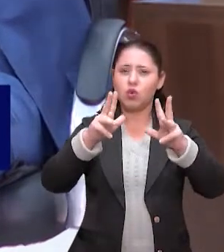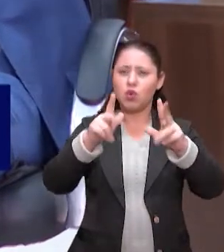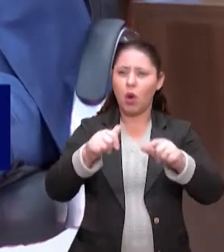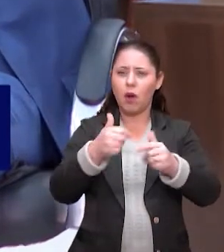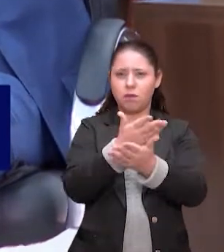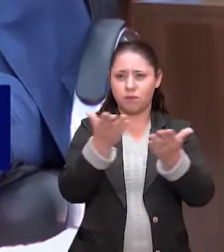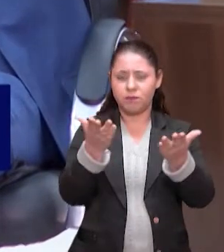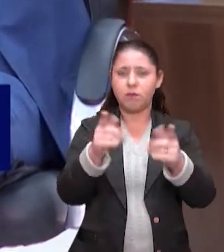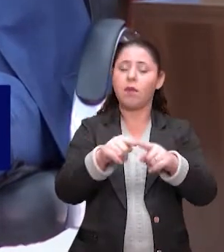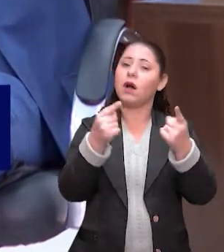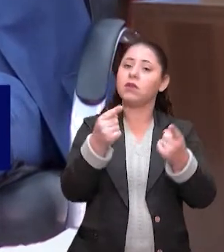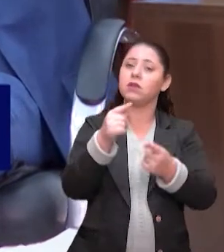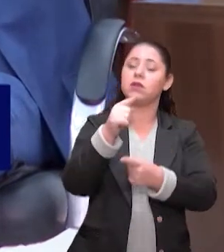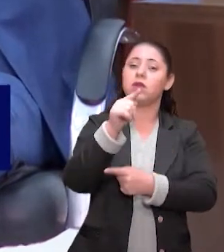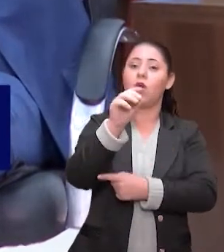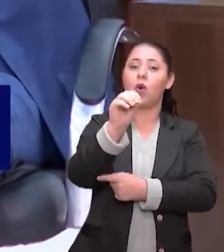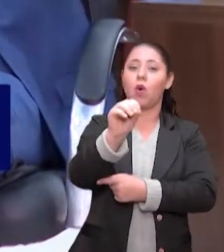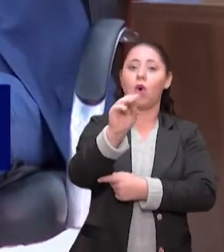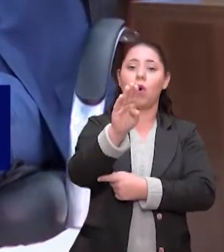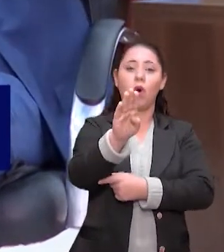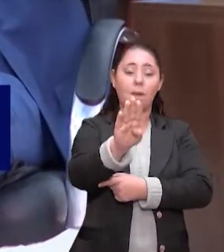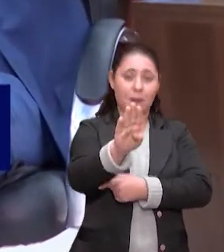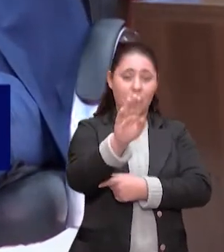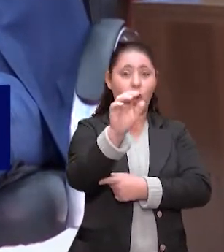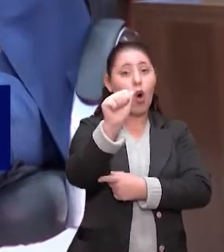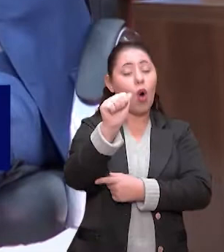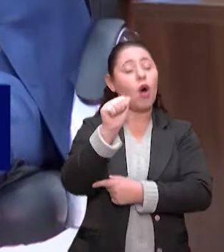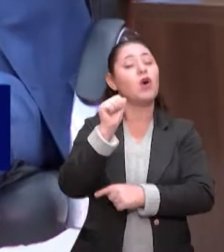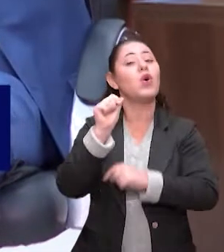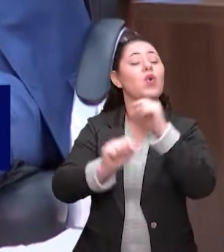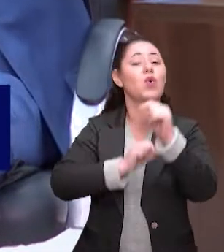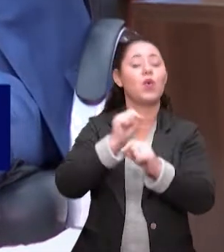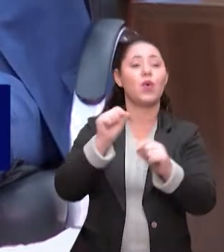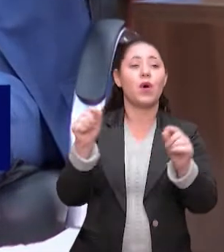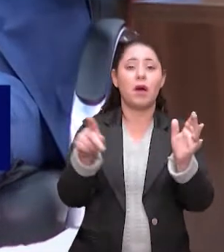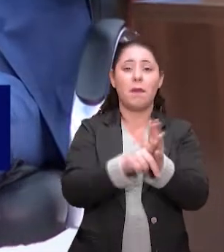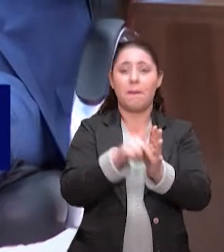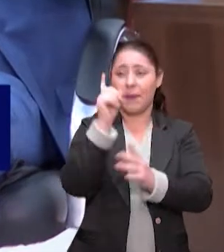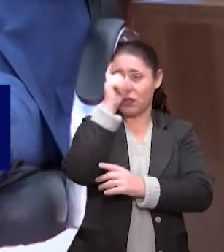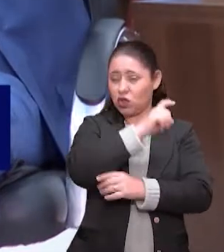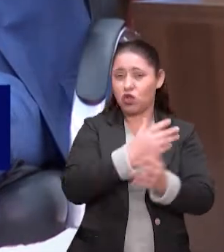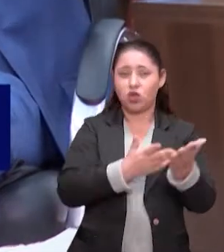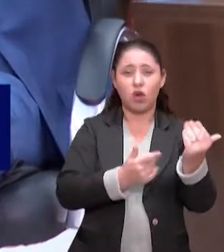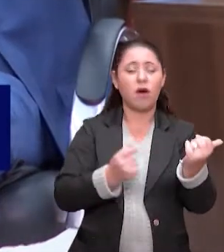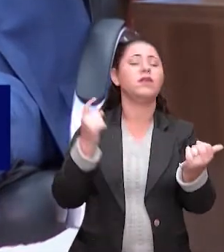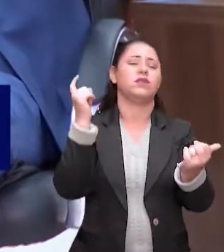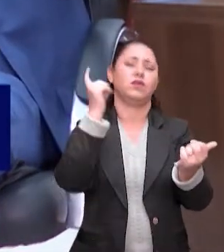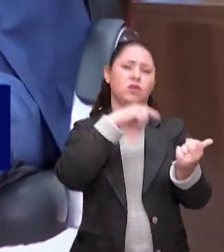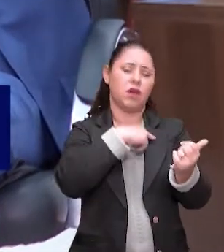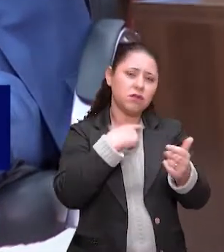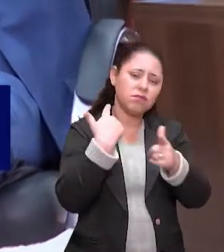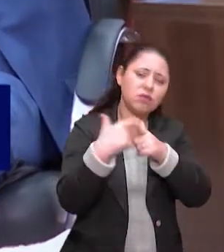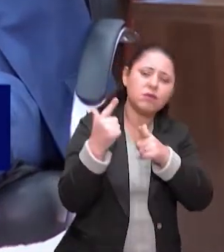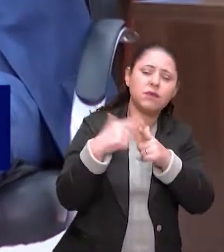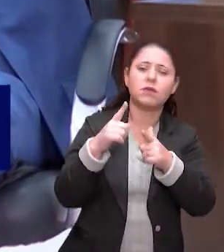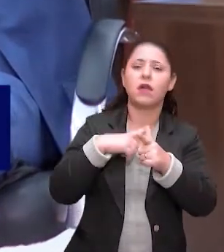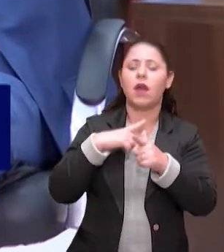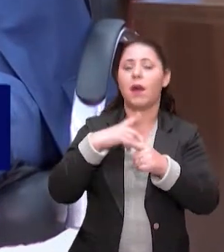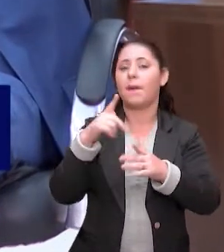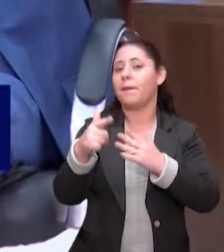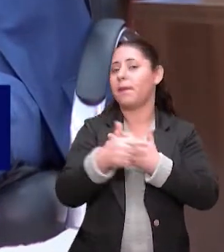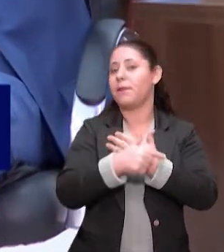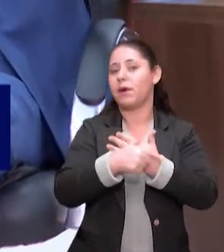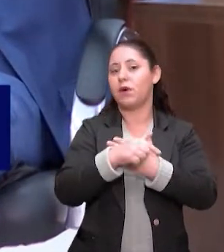dos decanos? Claro que é. Mas a OAB também é do jovem advogado, da jovem advogado, de quem passa dificuldade, de quem precisa de